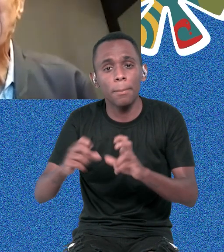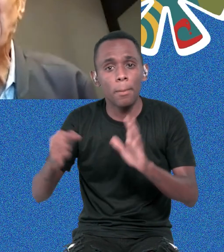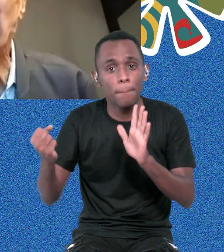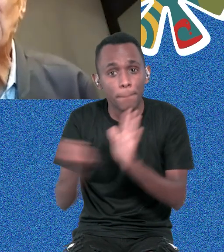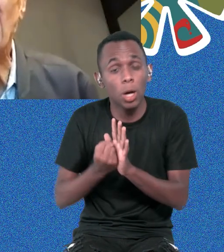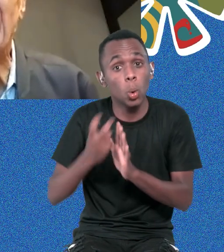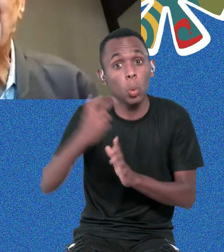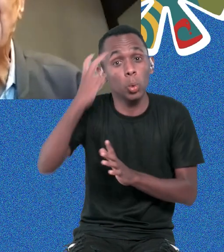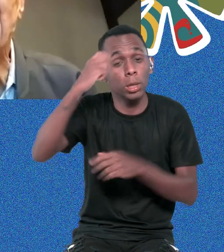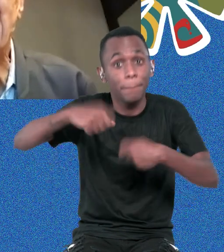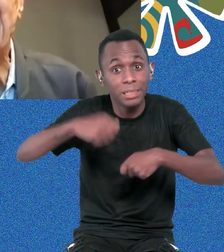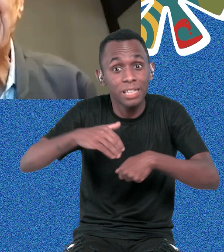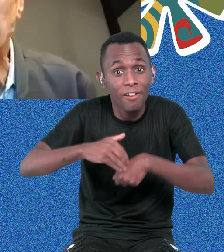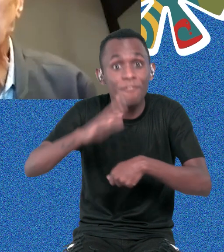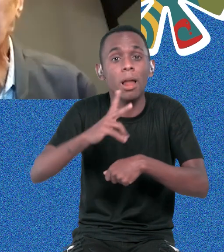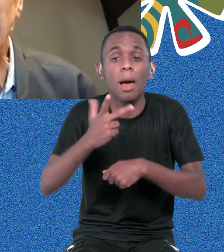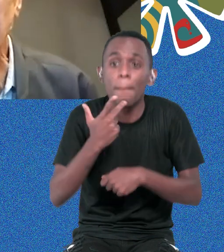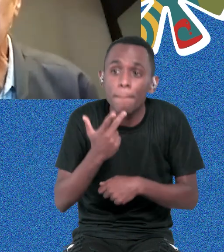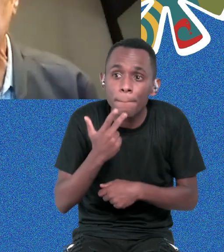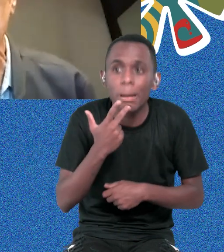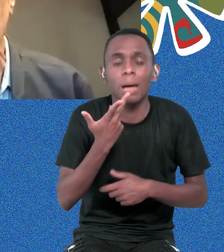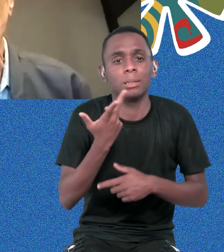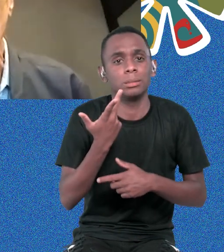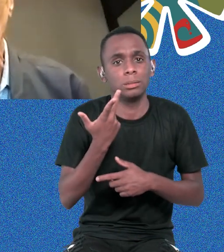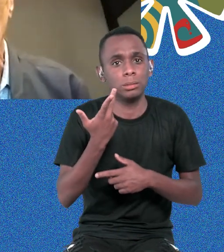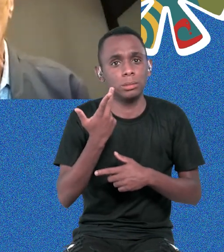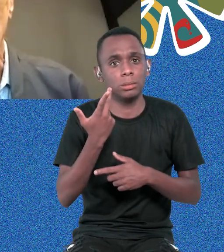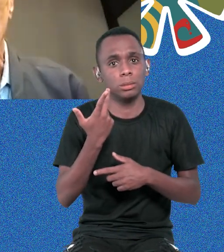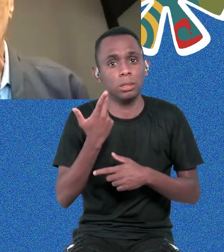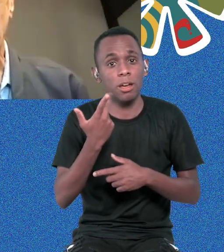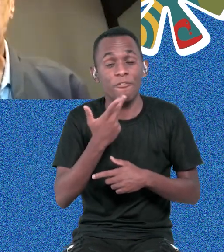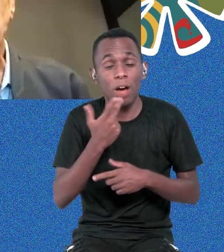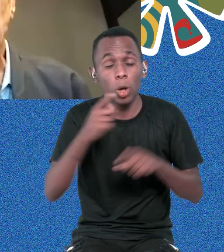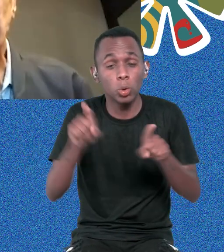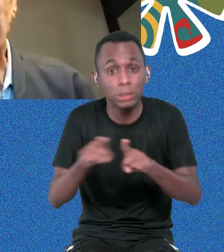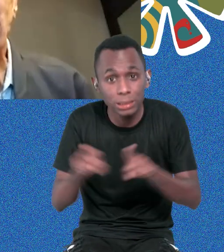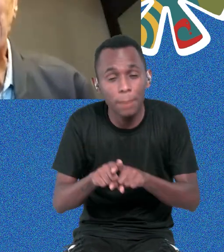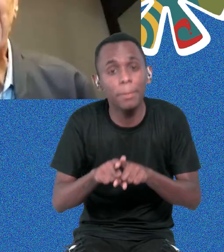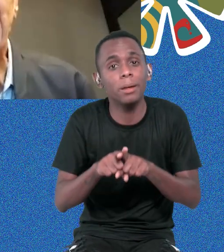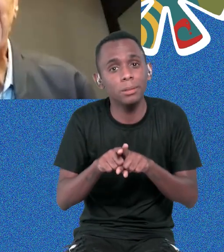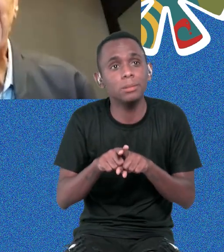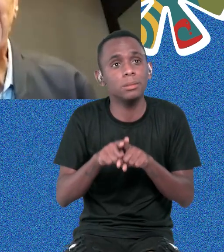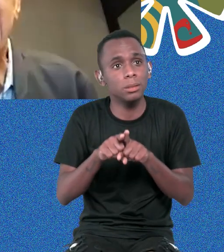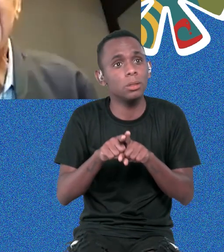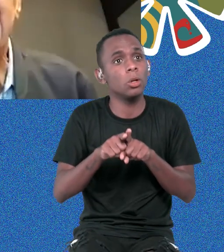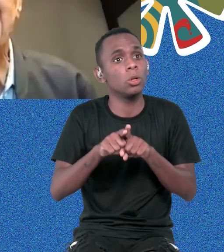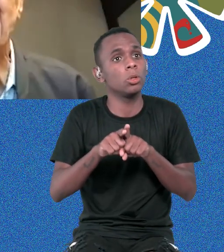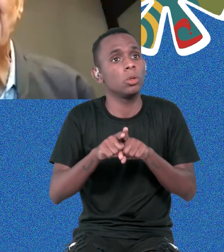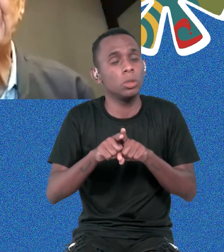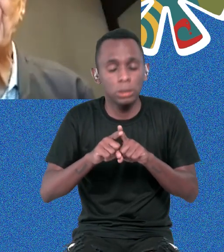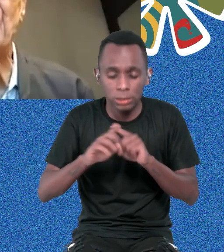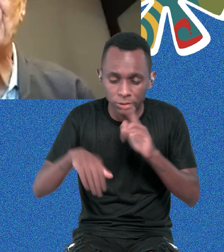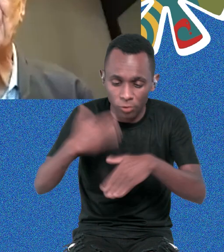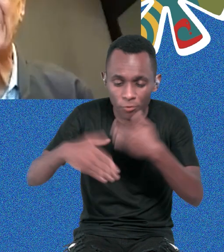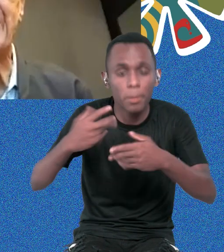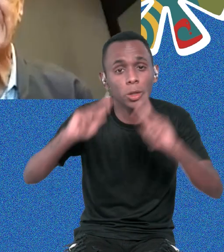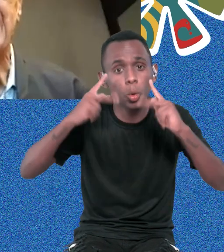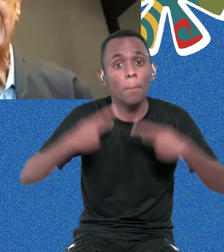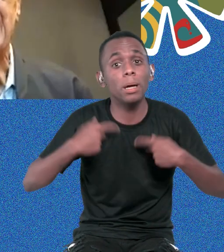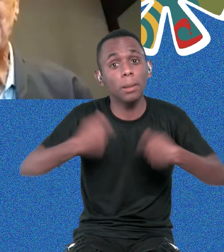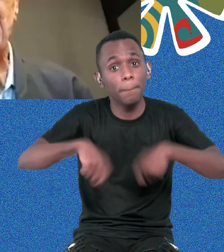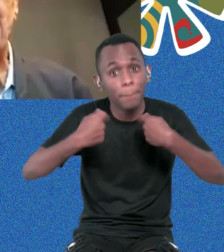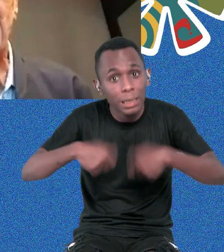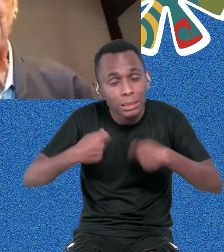em patrimônio cultural, temos que falar mais em culturicídios. Falamos muito também em formação